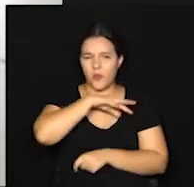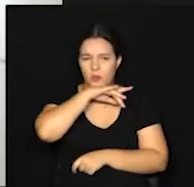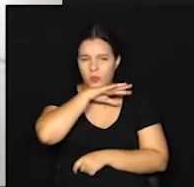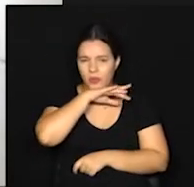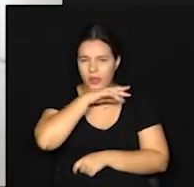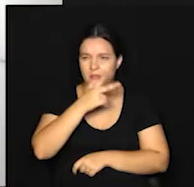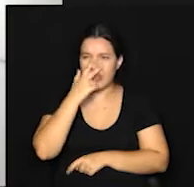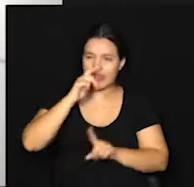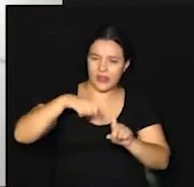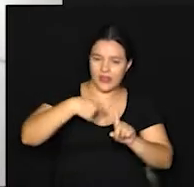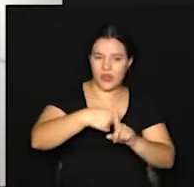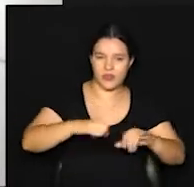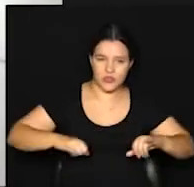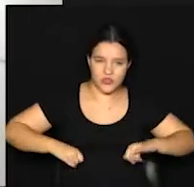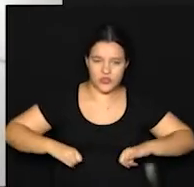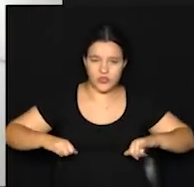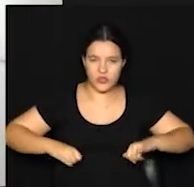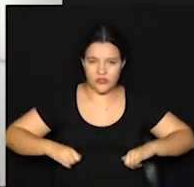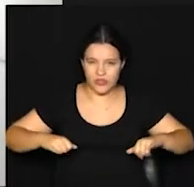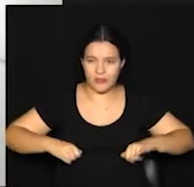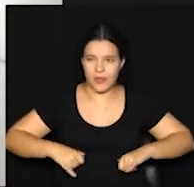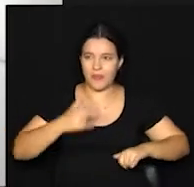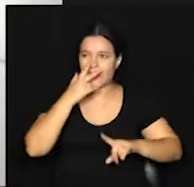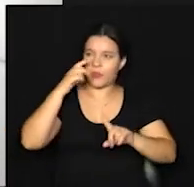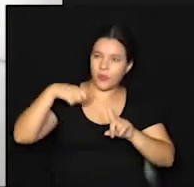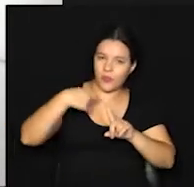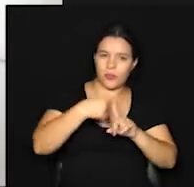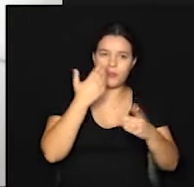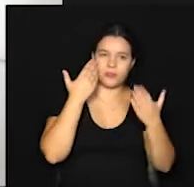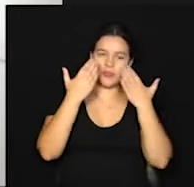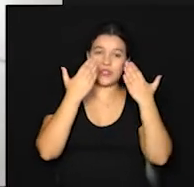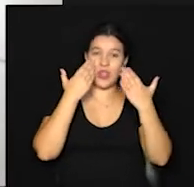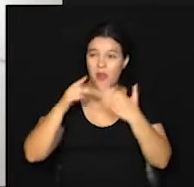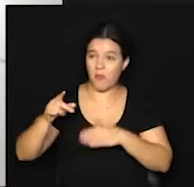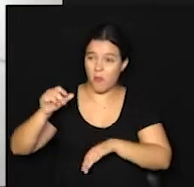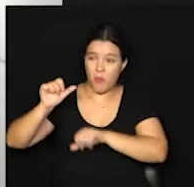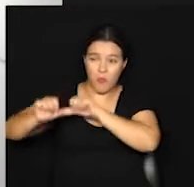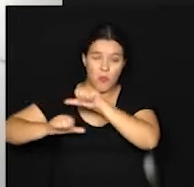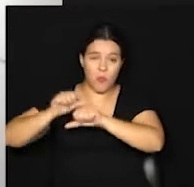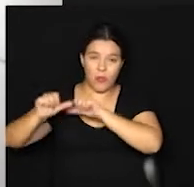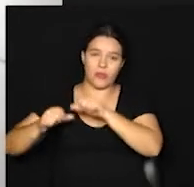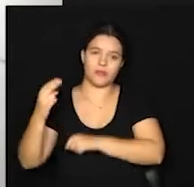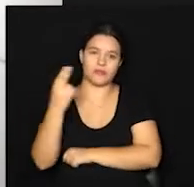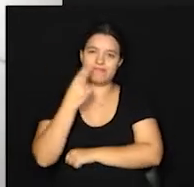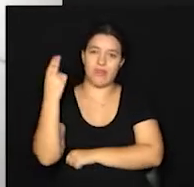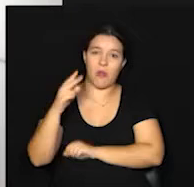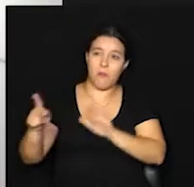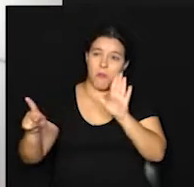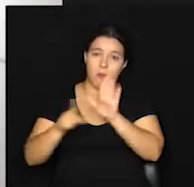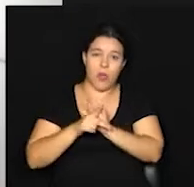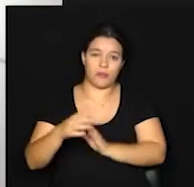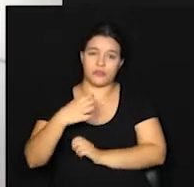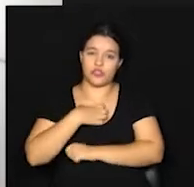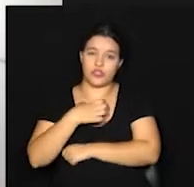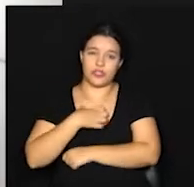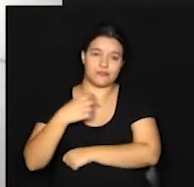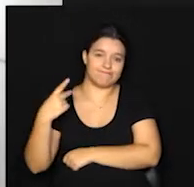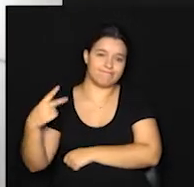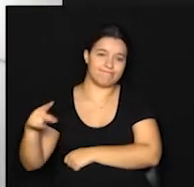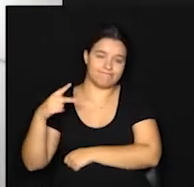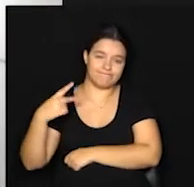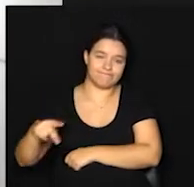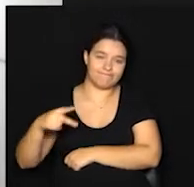você sofrer, tá abusando psicologicamente de você, ela não vai mudar. Isso é inerente dela.